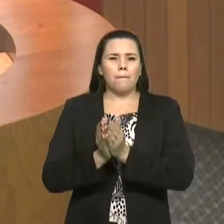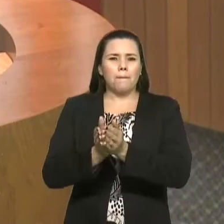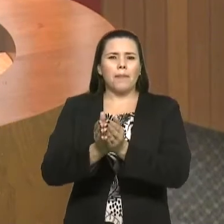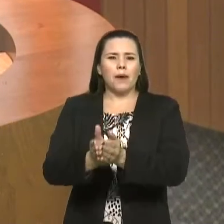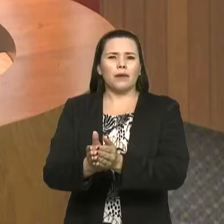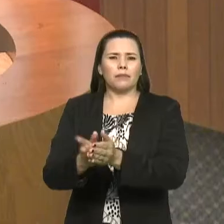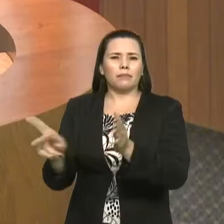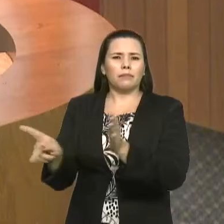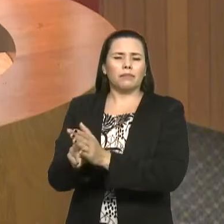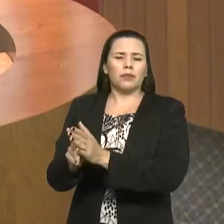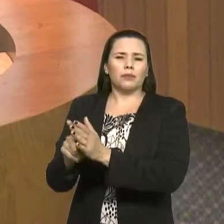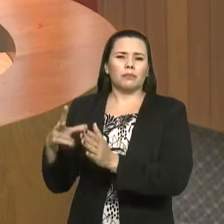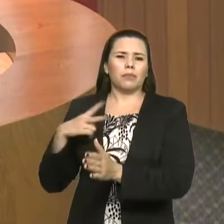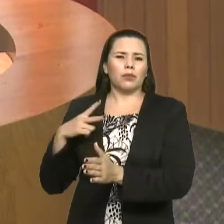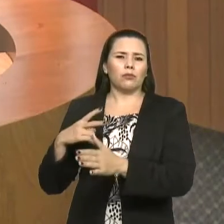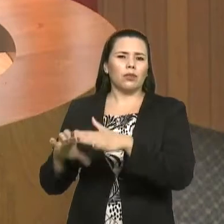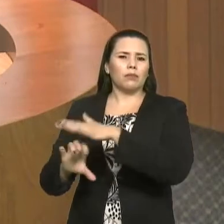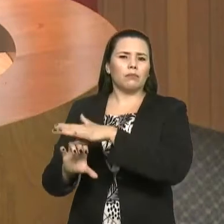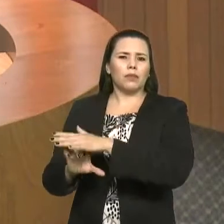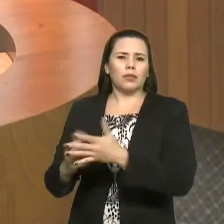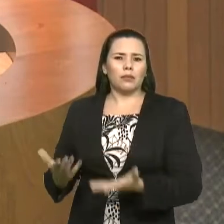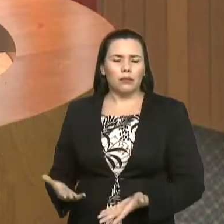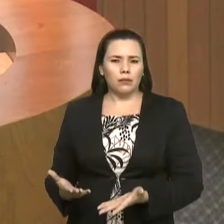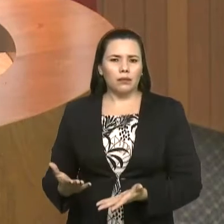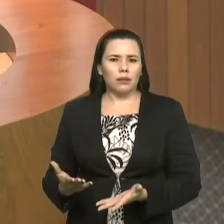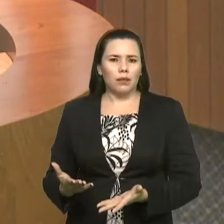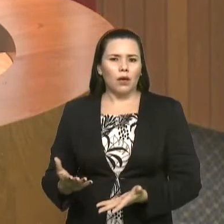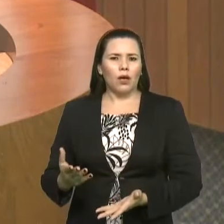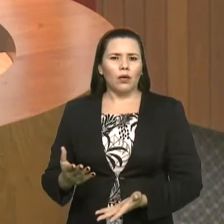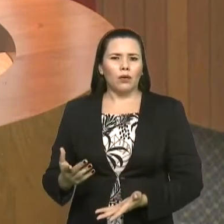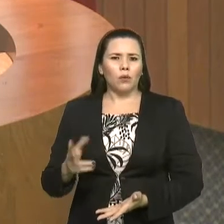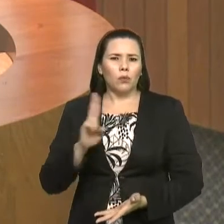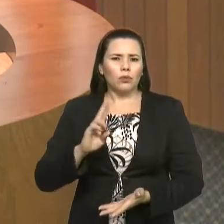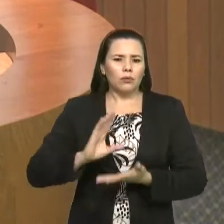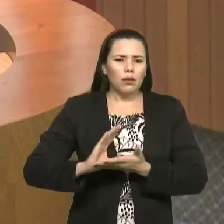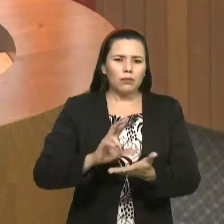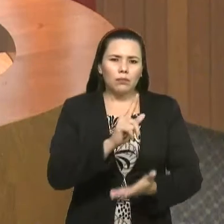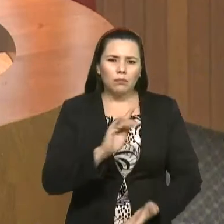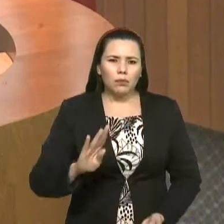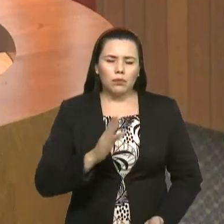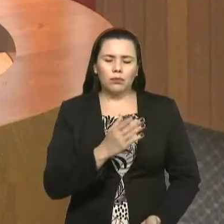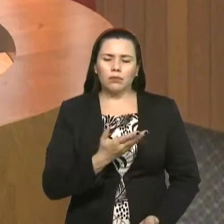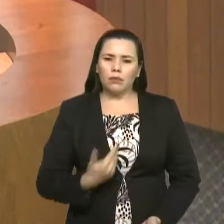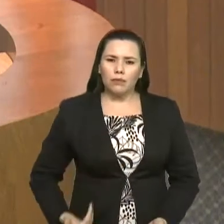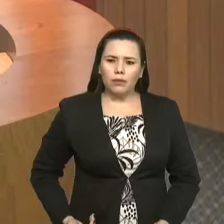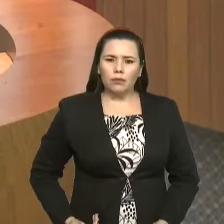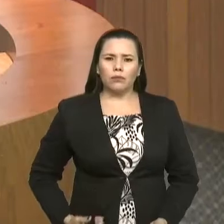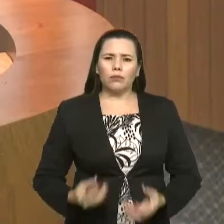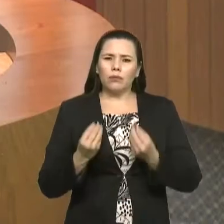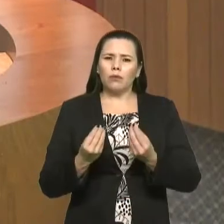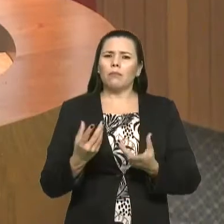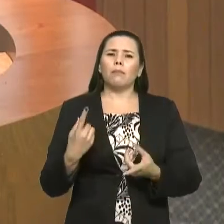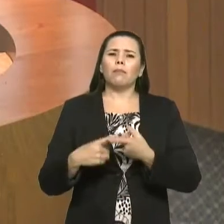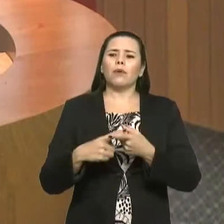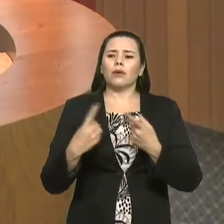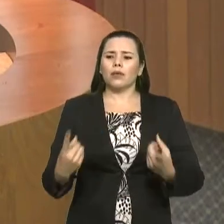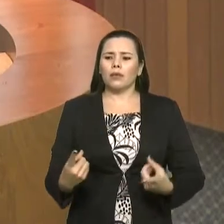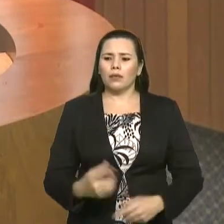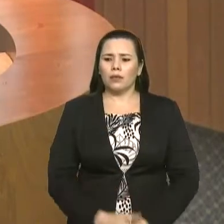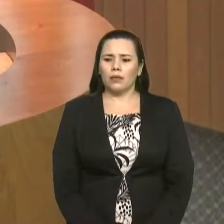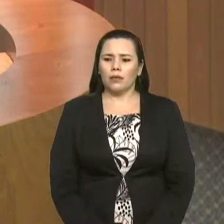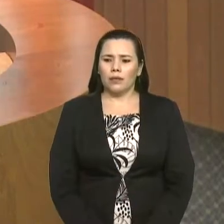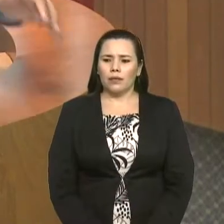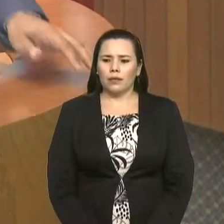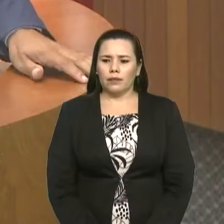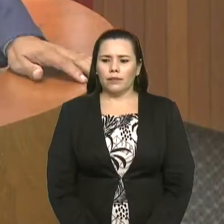para todo lado, corrupção para todo lado. E vai fazer isso para quê? Para depois pegar esses 4 ferres, pegar esses ferres e dar